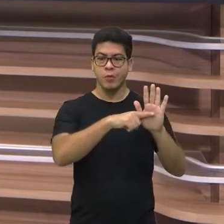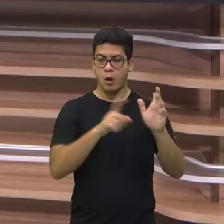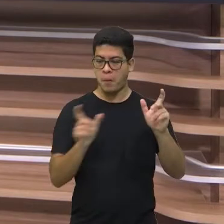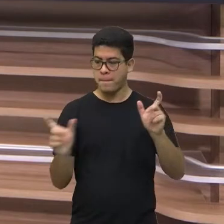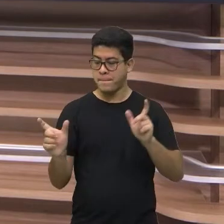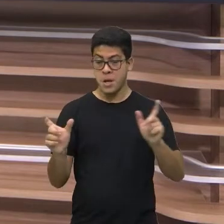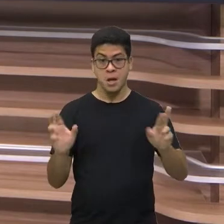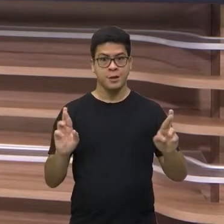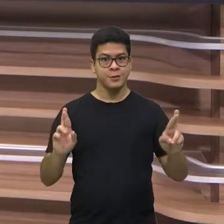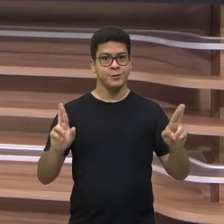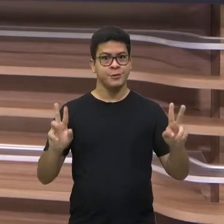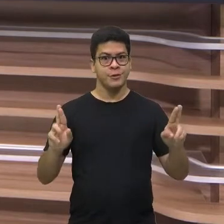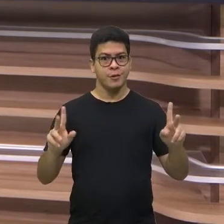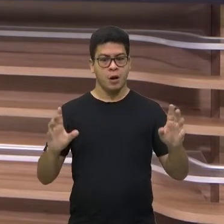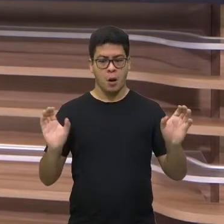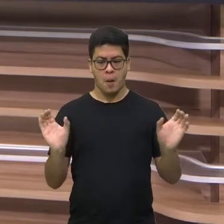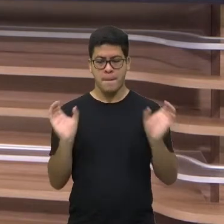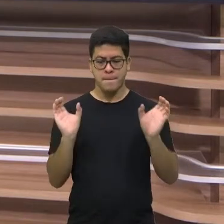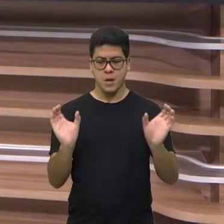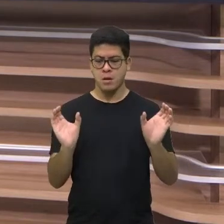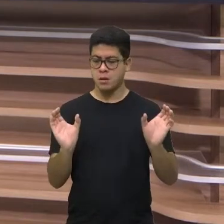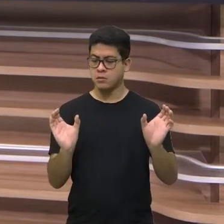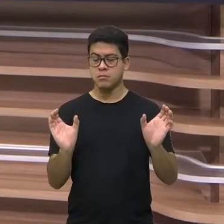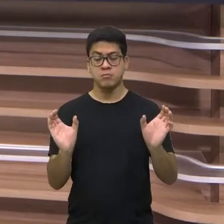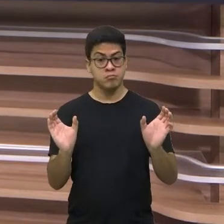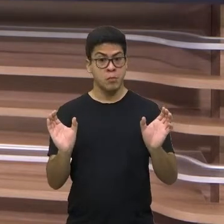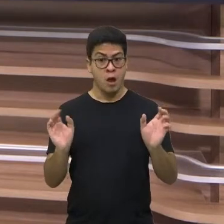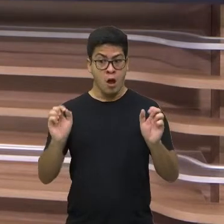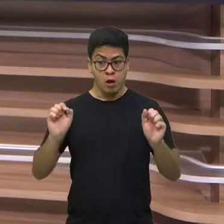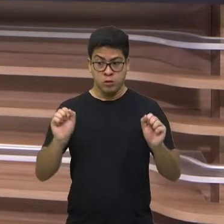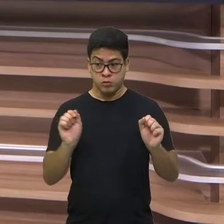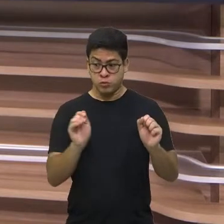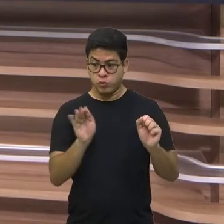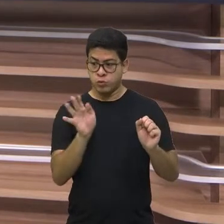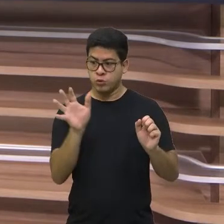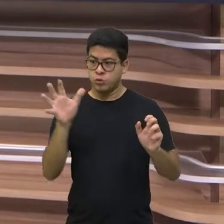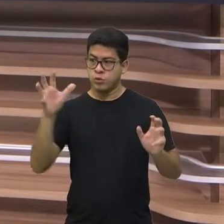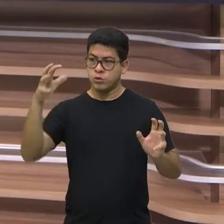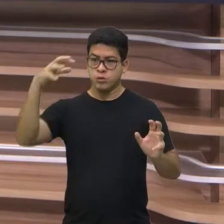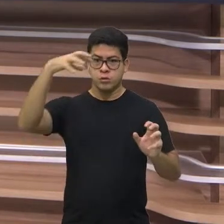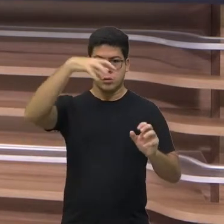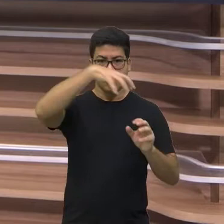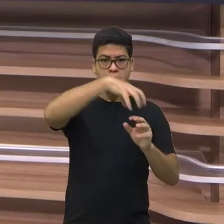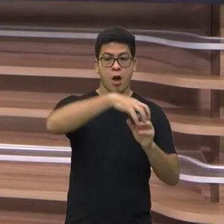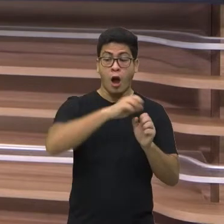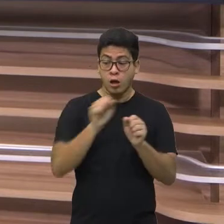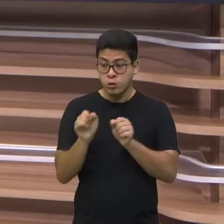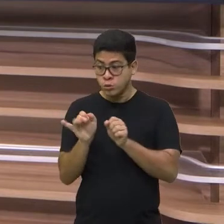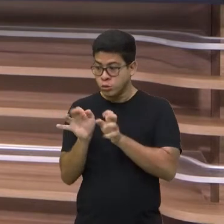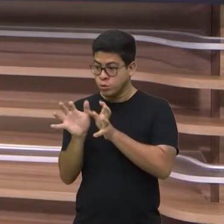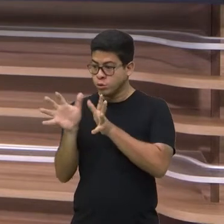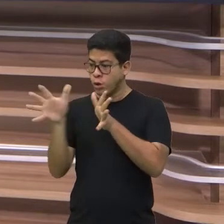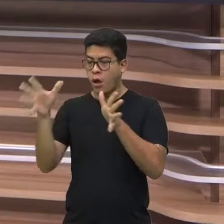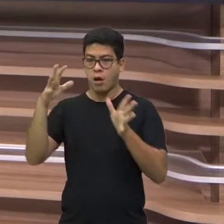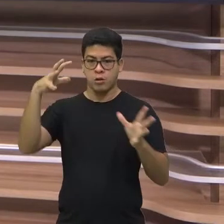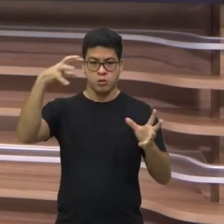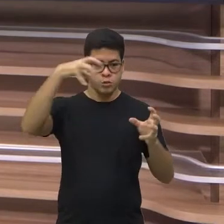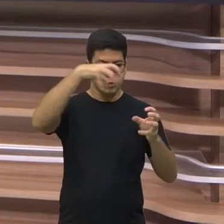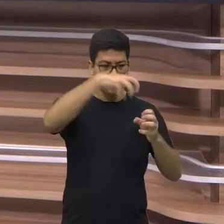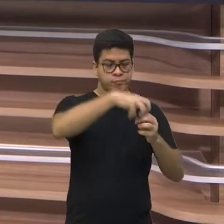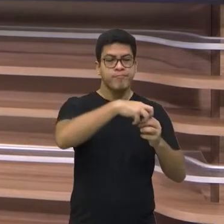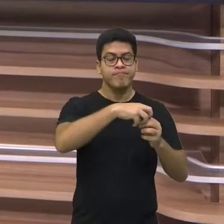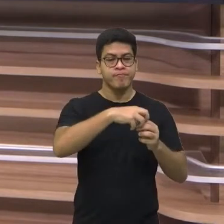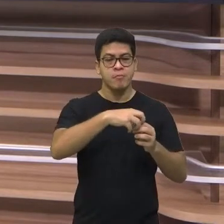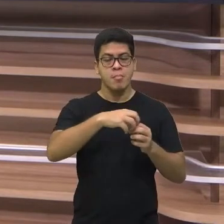elétricas posicionadas uma próxima da outra, só que com sinais opostos. E também vimos aí a situação para duas cargas elétricas com o